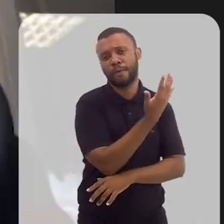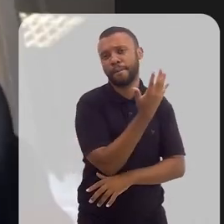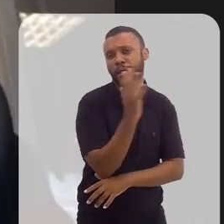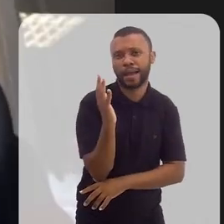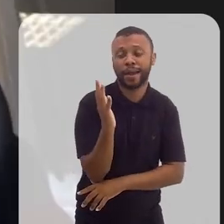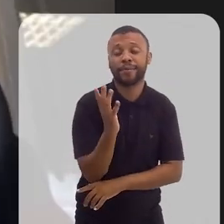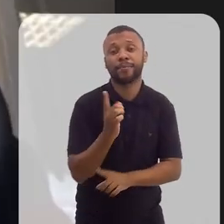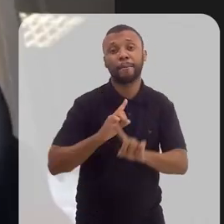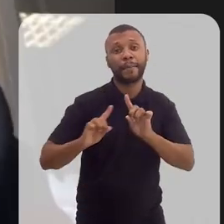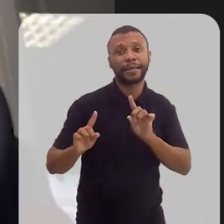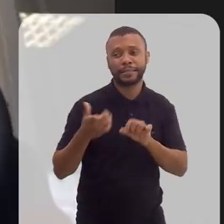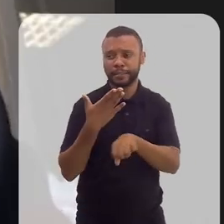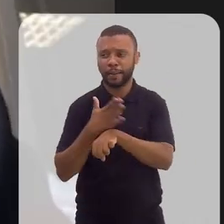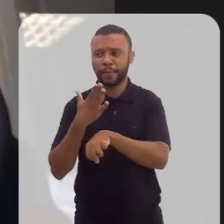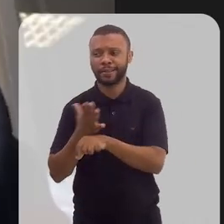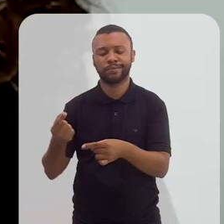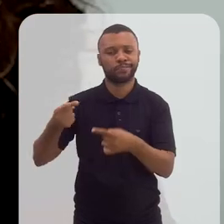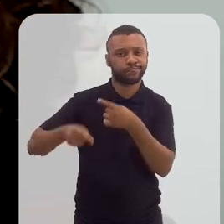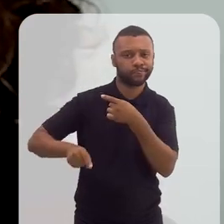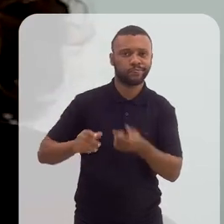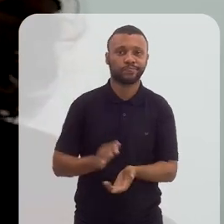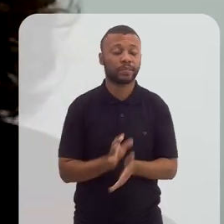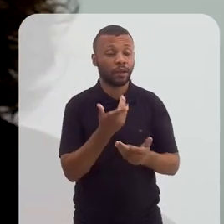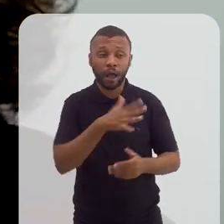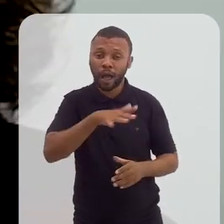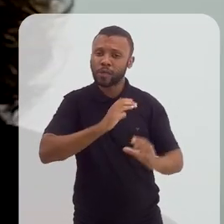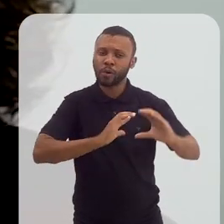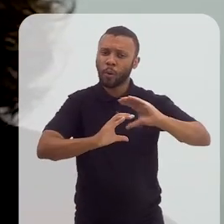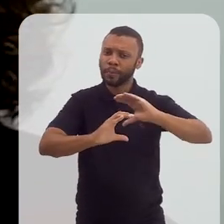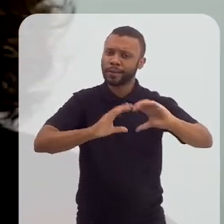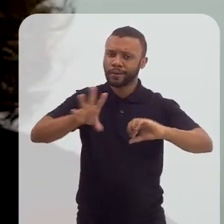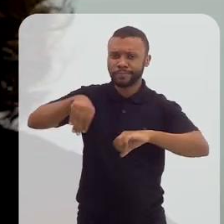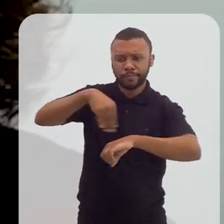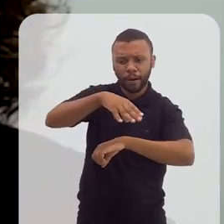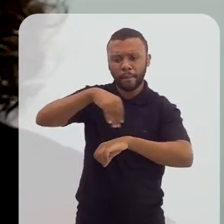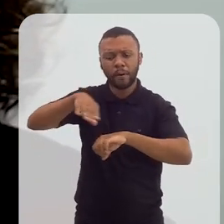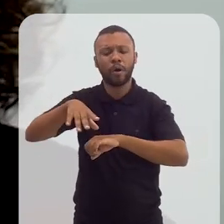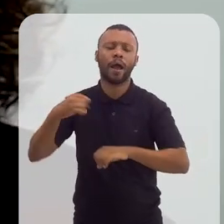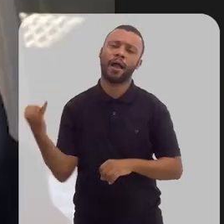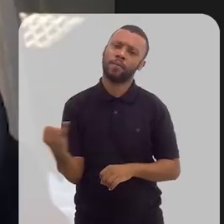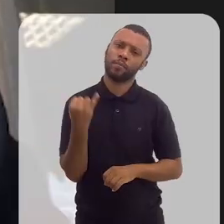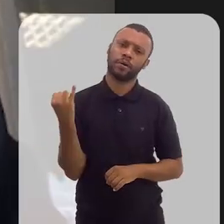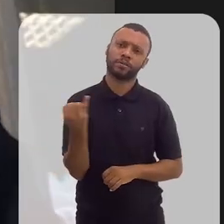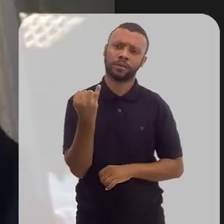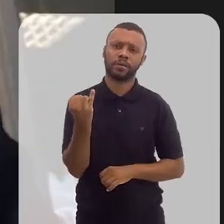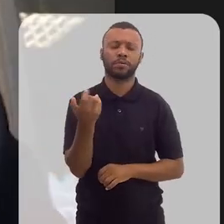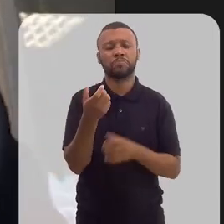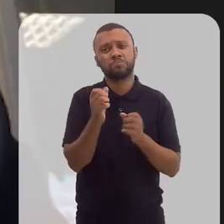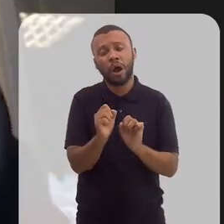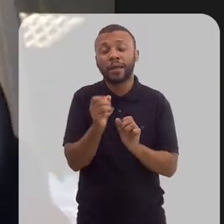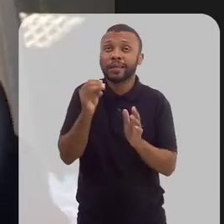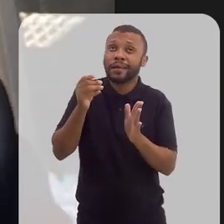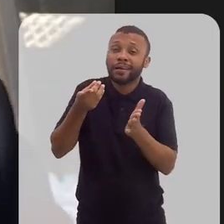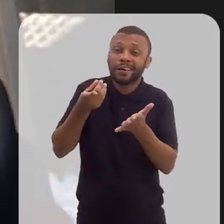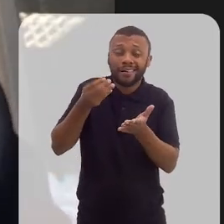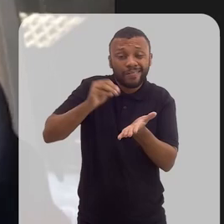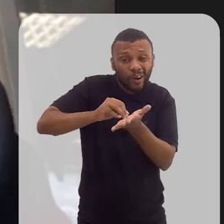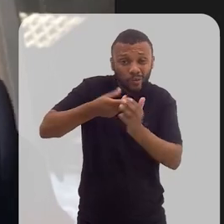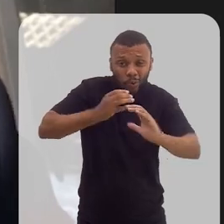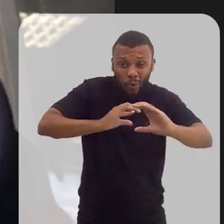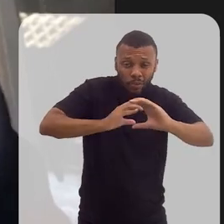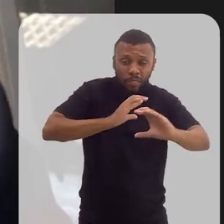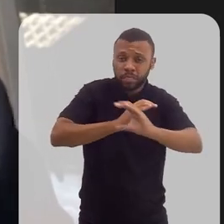Comunicação é fundamental, né? Em qualquer atividade que você vá fazer, né? Comunicar mal pode ser o insucesso de qualquer